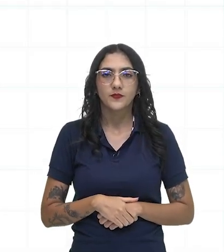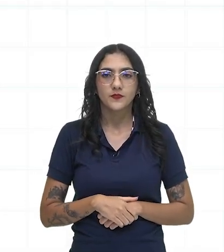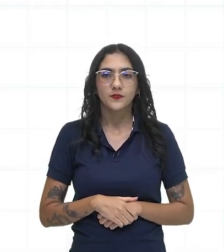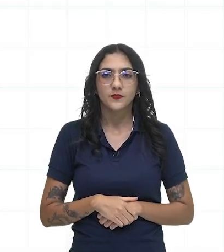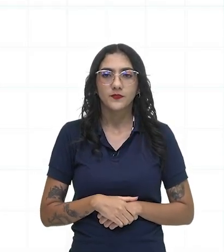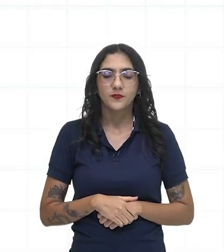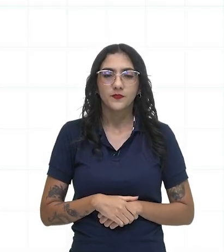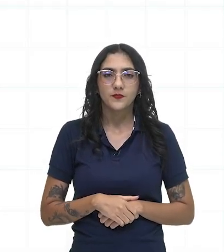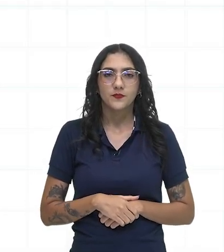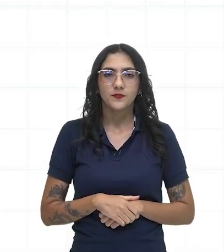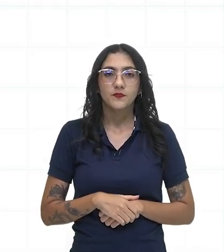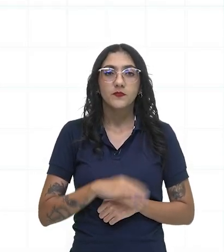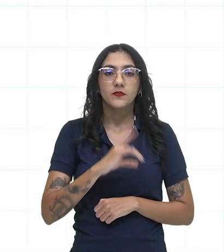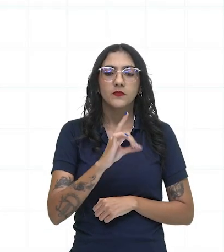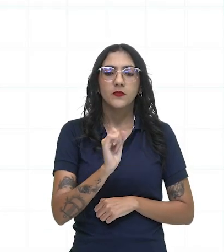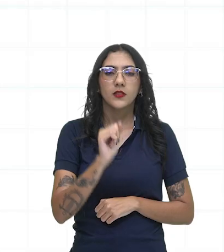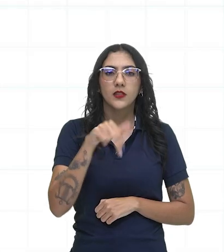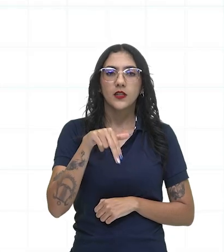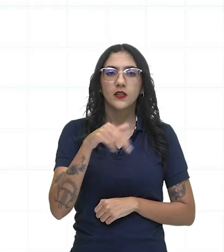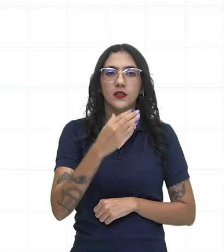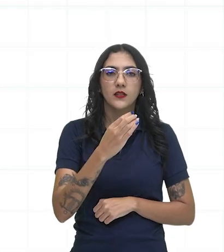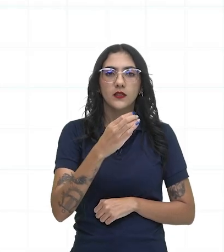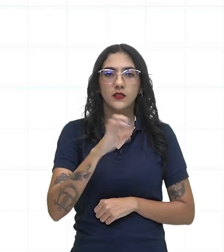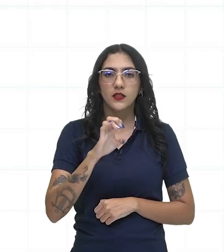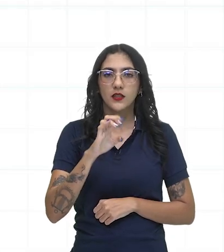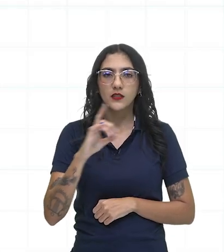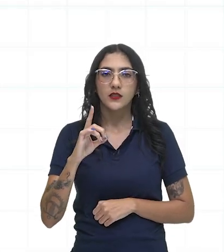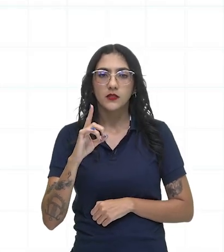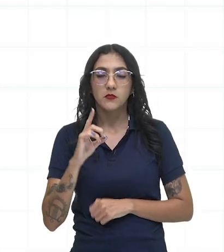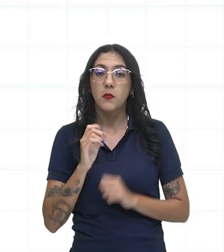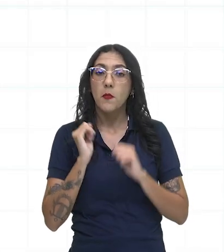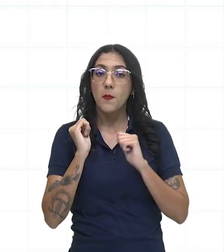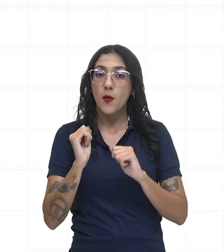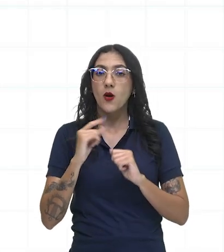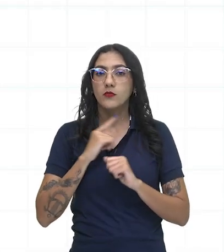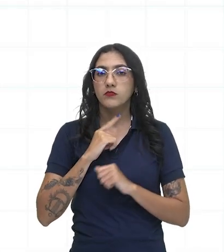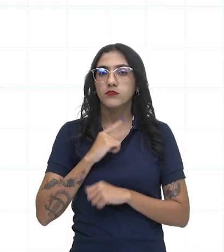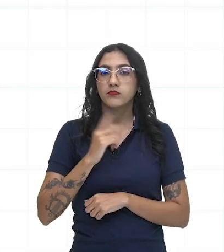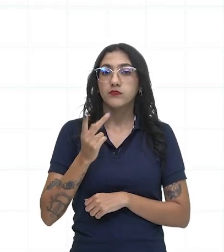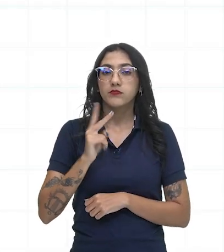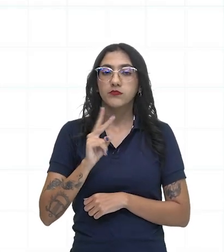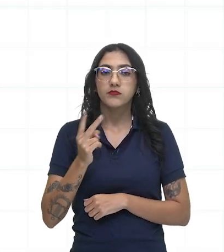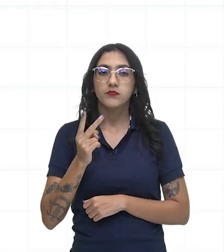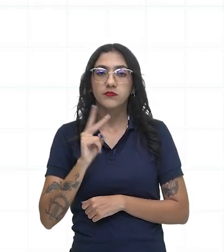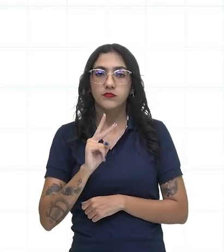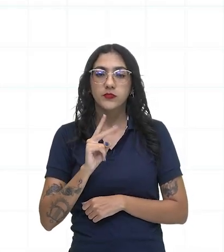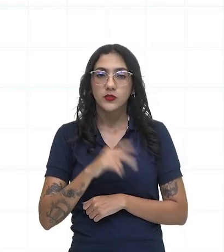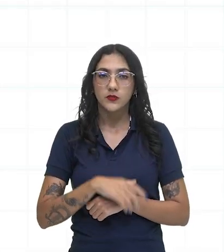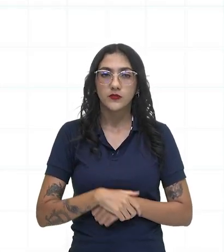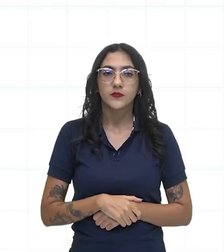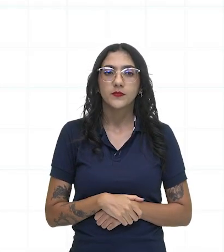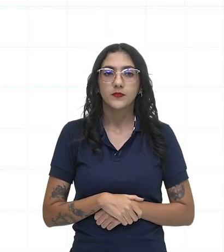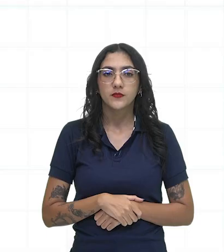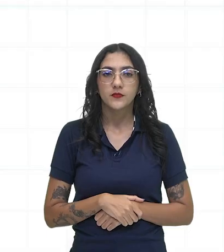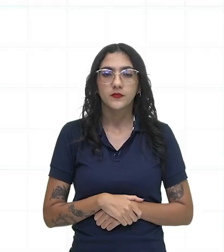Depois do verbo dance, aqui eu posso colocar em 2 lugares. Pode ser tanto we